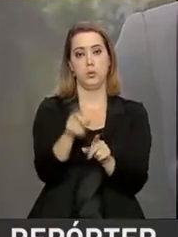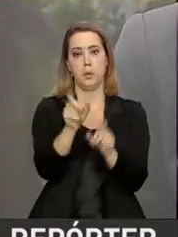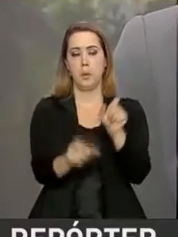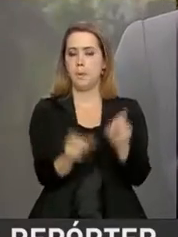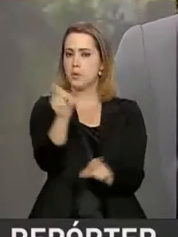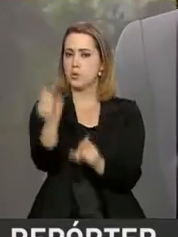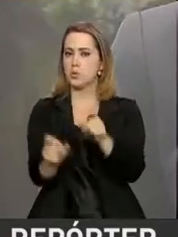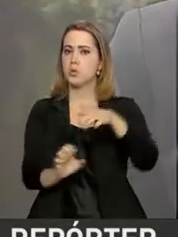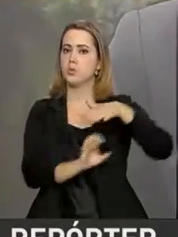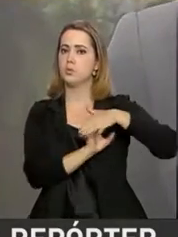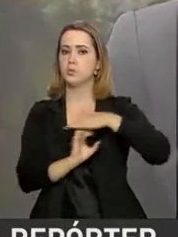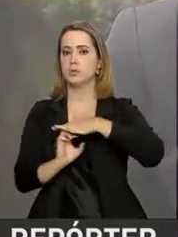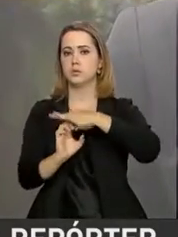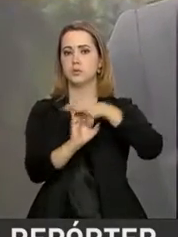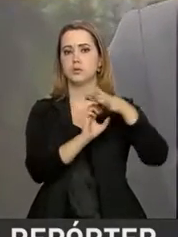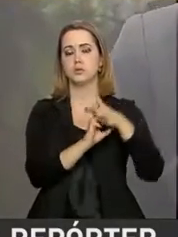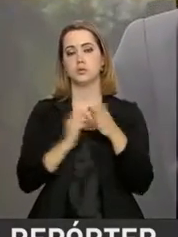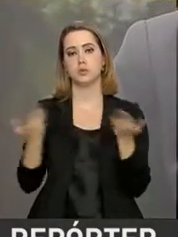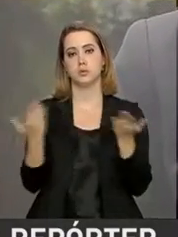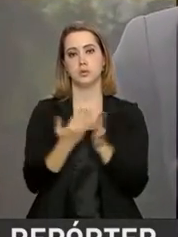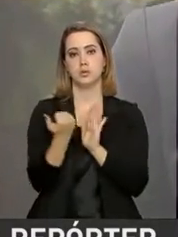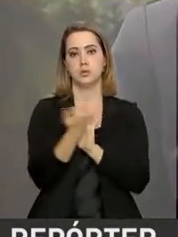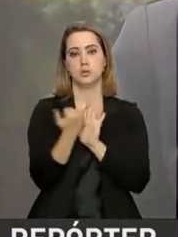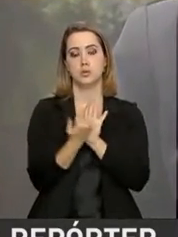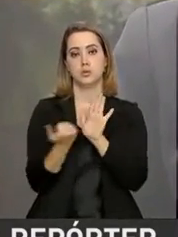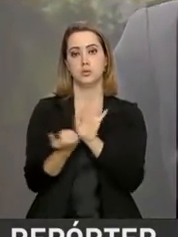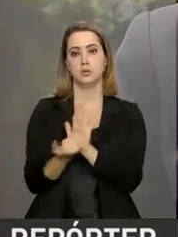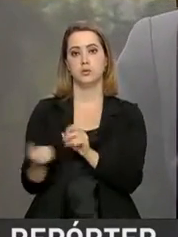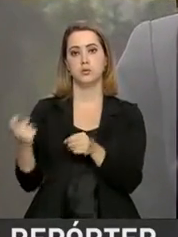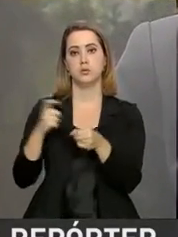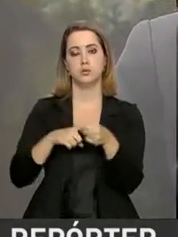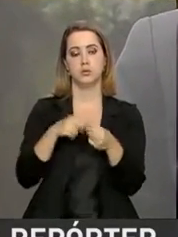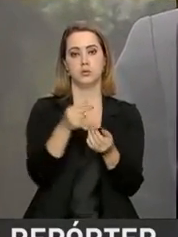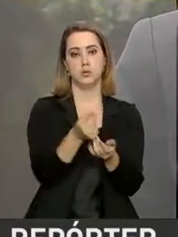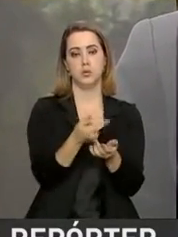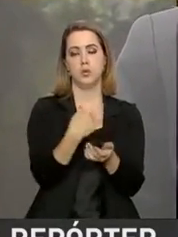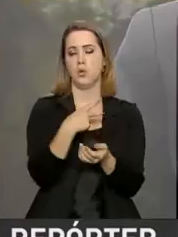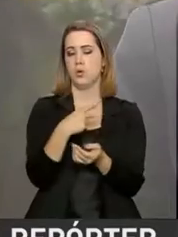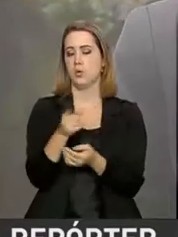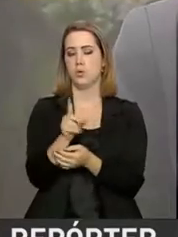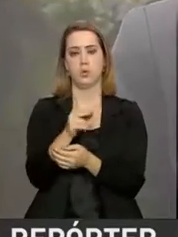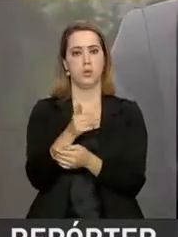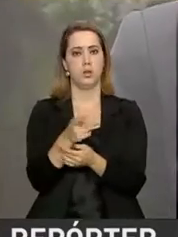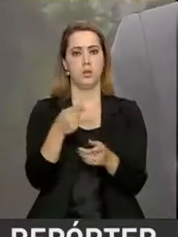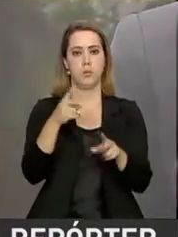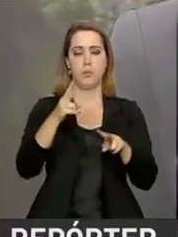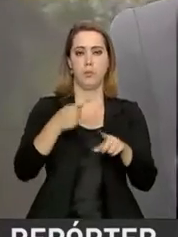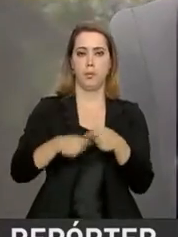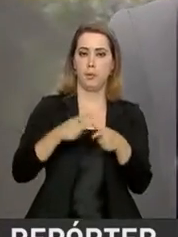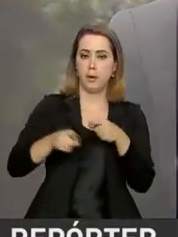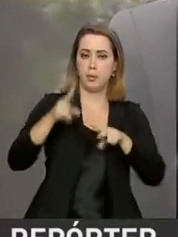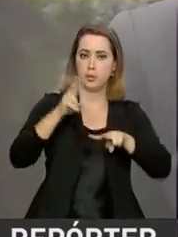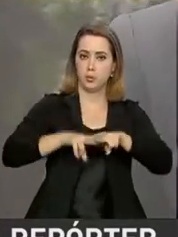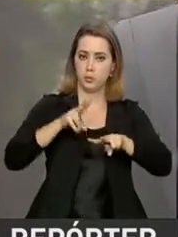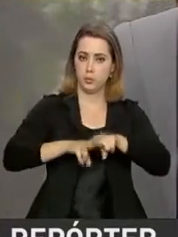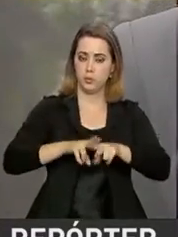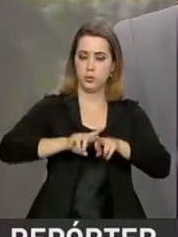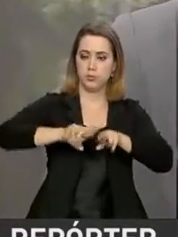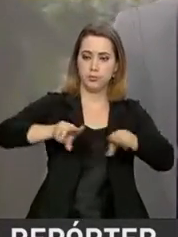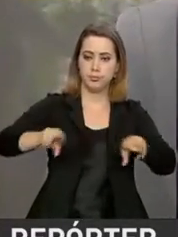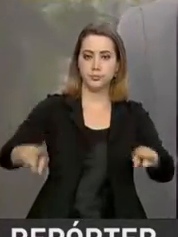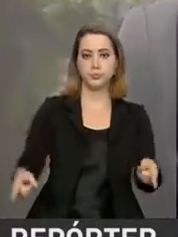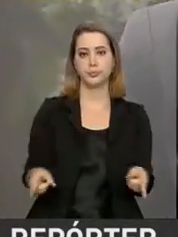que aderirem ao programa de repatriação não responde pelos crimes de evasão de divisas lavagem de dinheiro